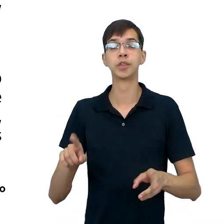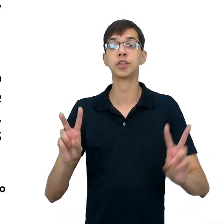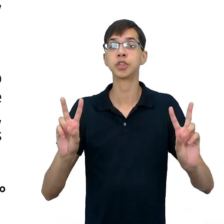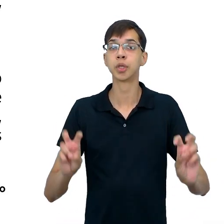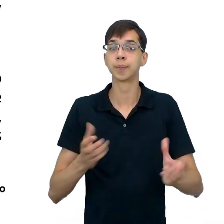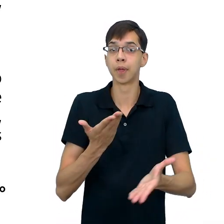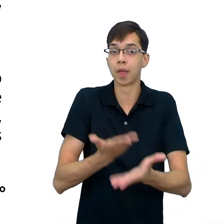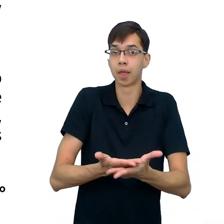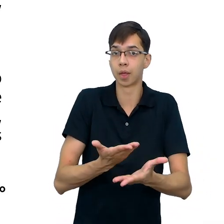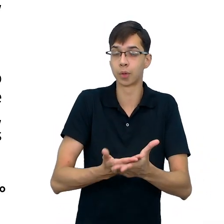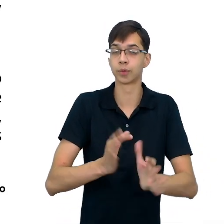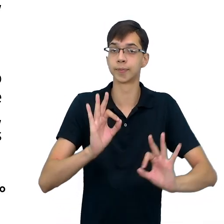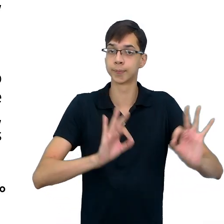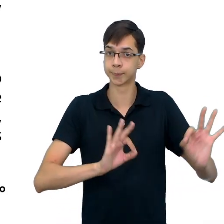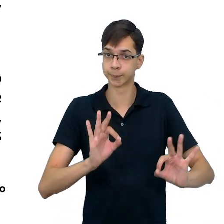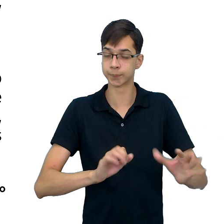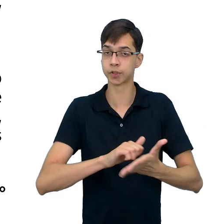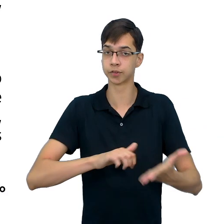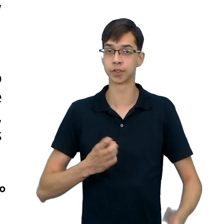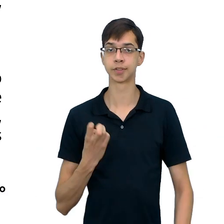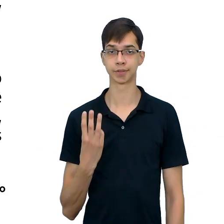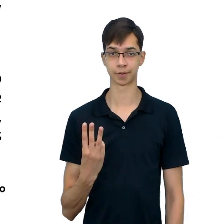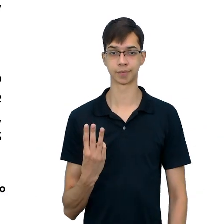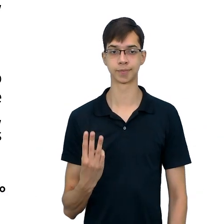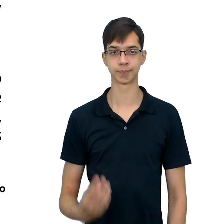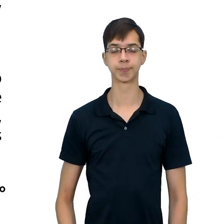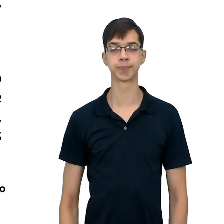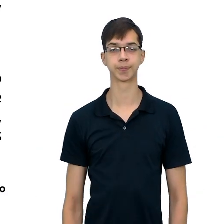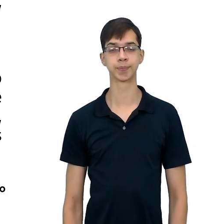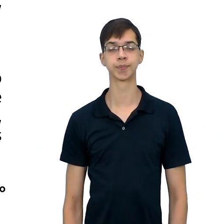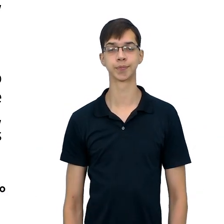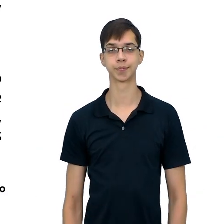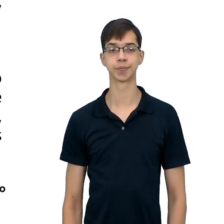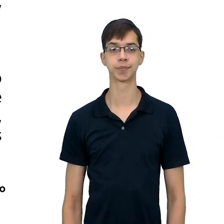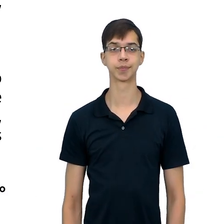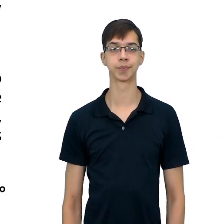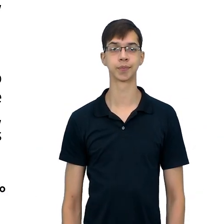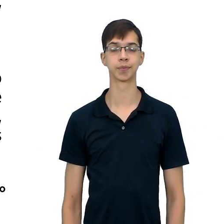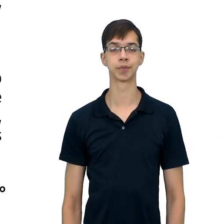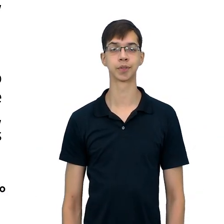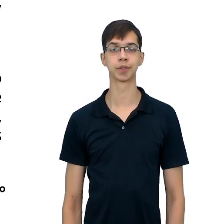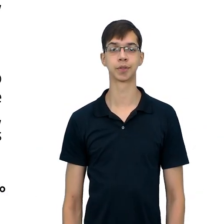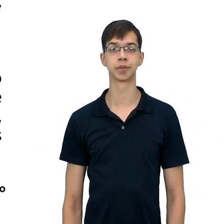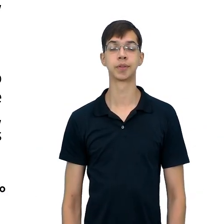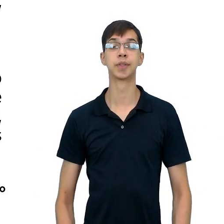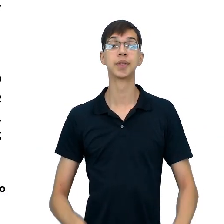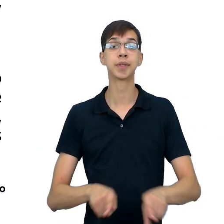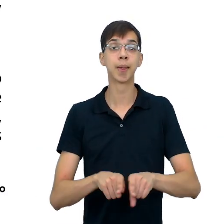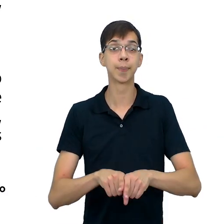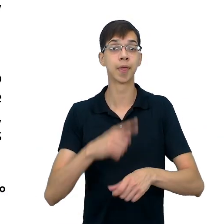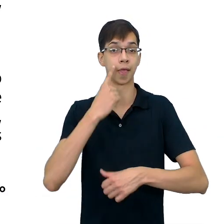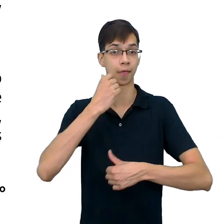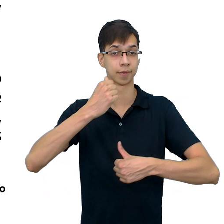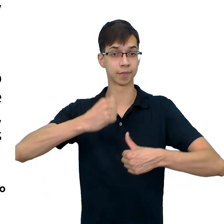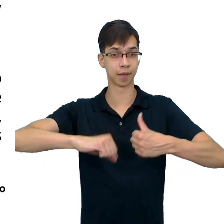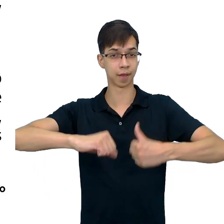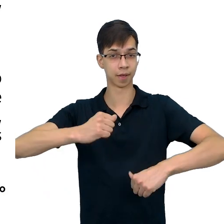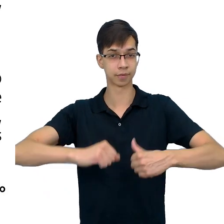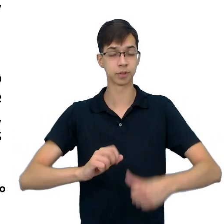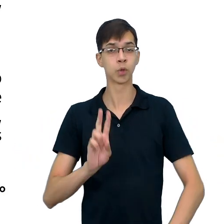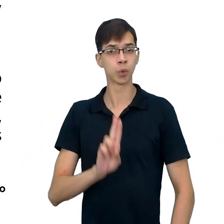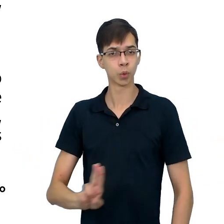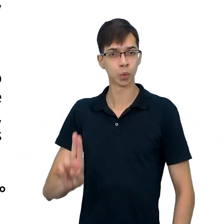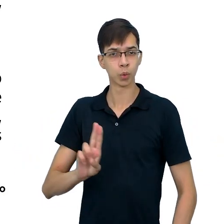que atendam às habilidades necessárias para serem retomadas com os seus estudantes, analisar a possibilidade de uso